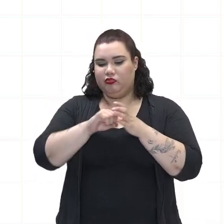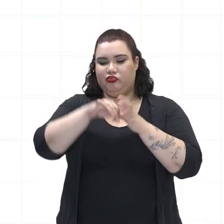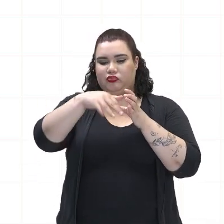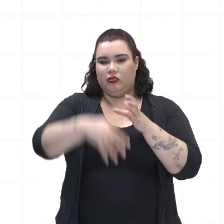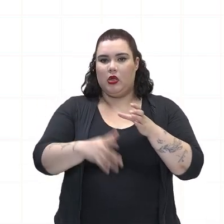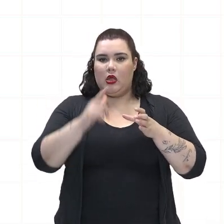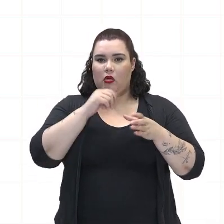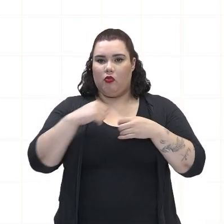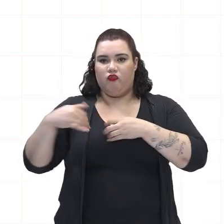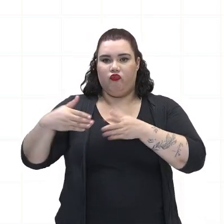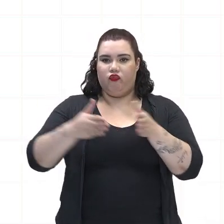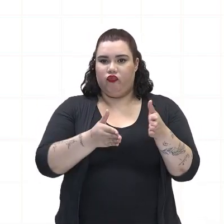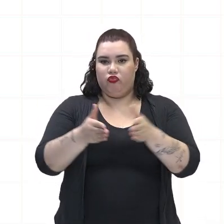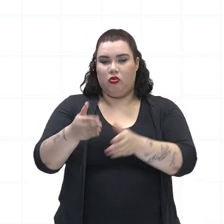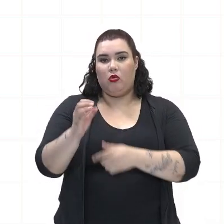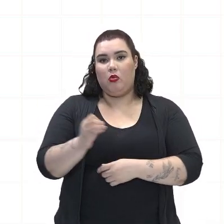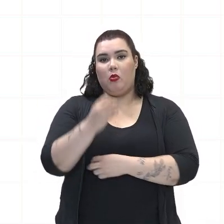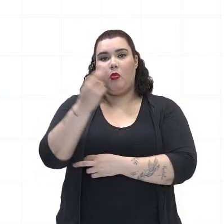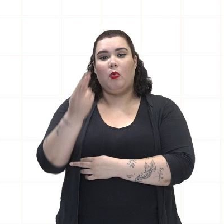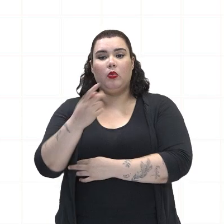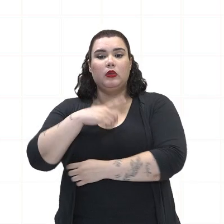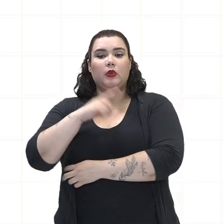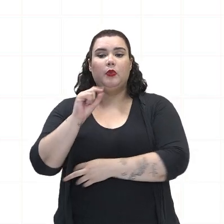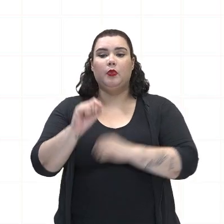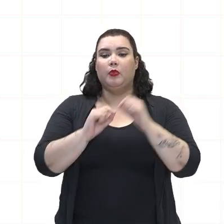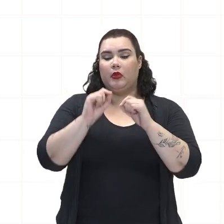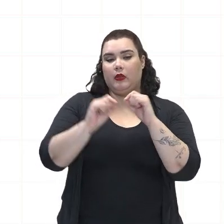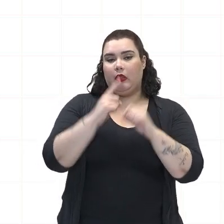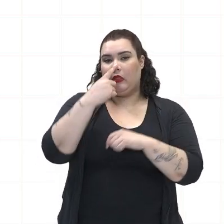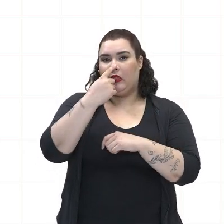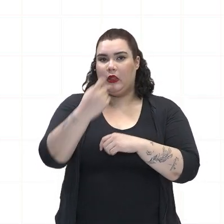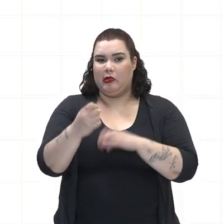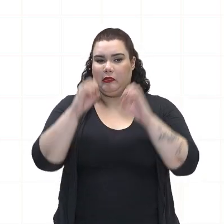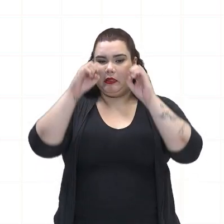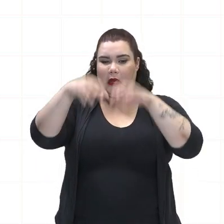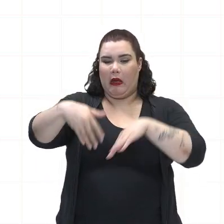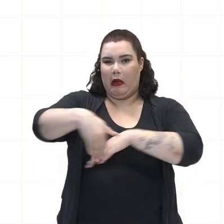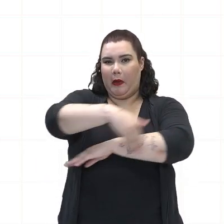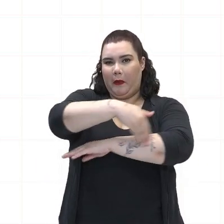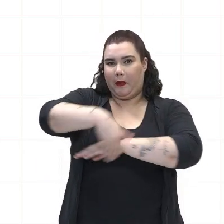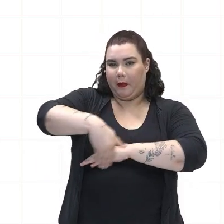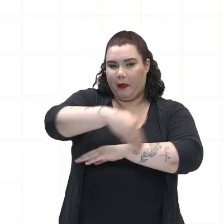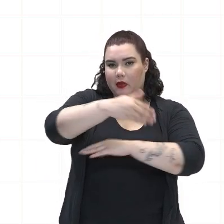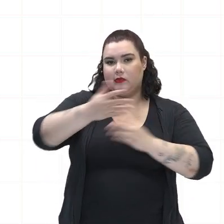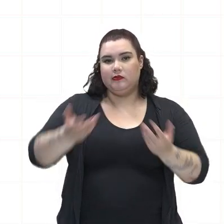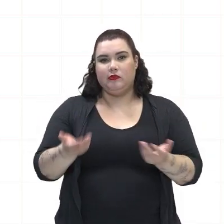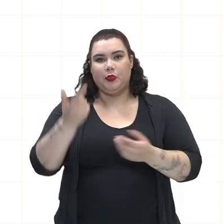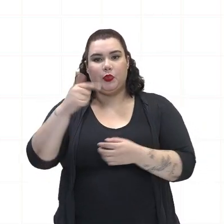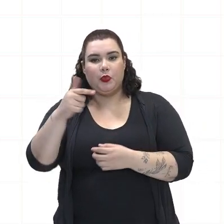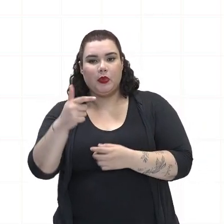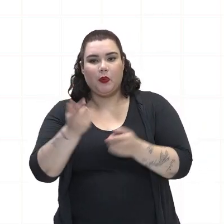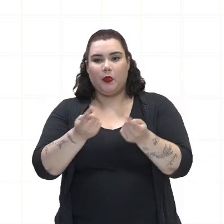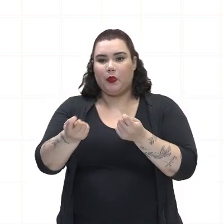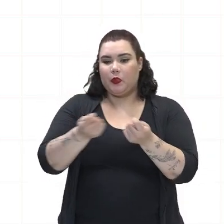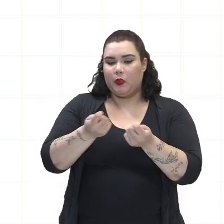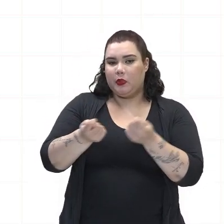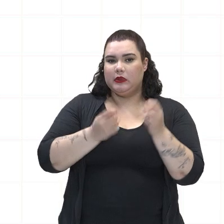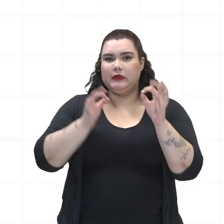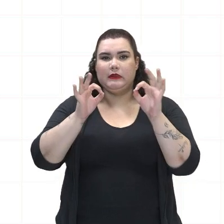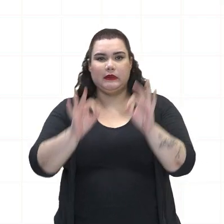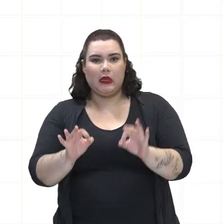no rio, né, ou quando se acumula muito lixo na rua, né, e aí não tem o controle adequado ali